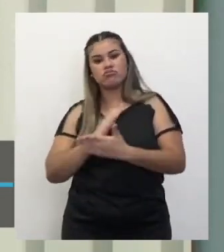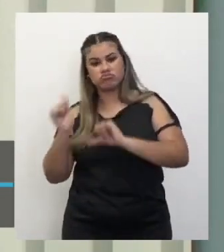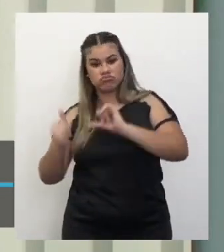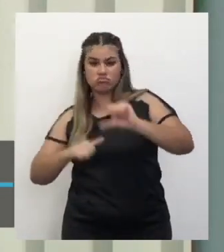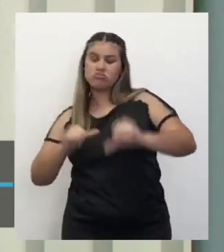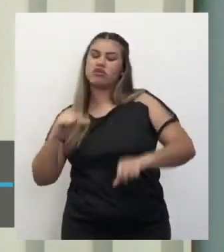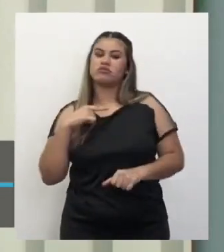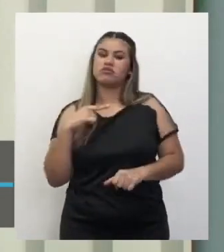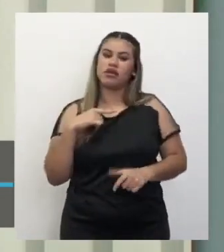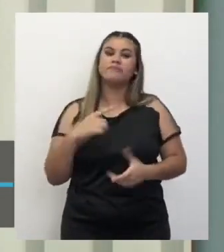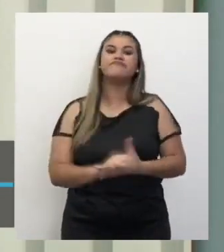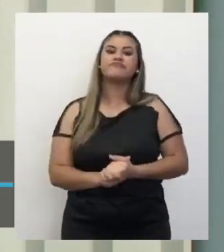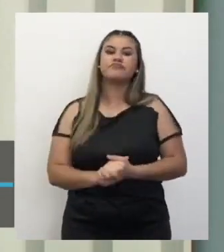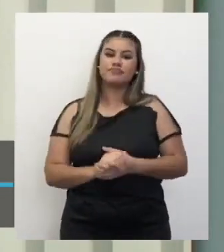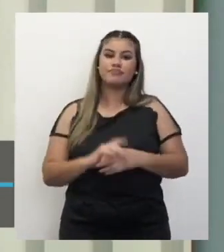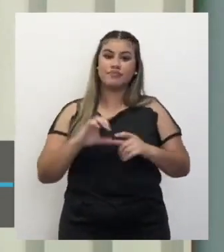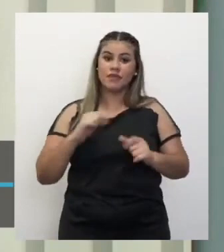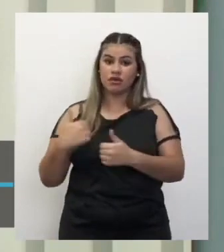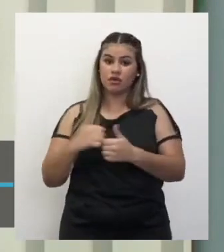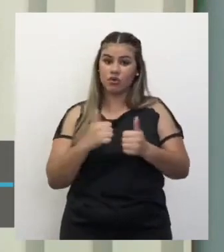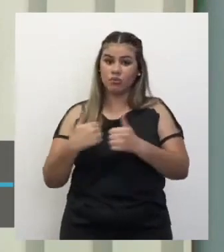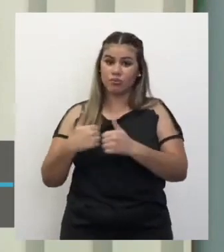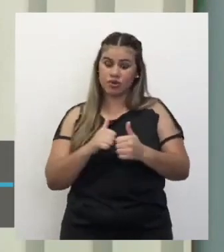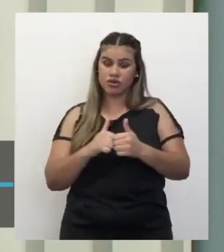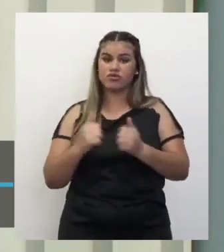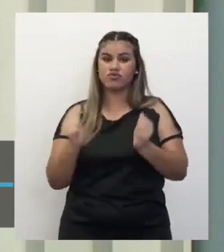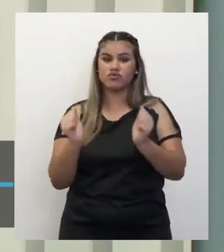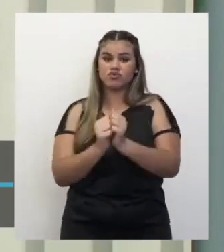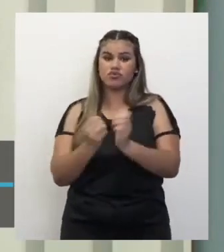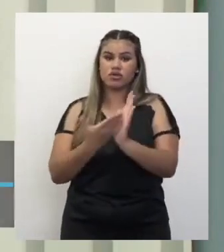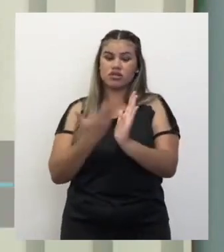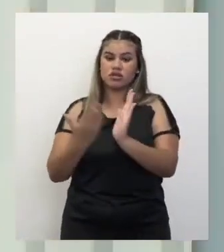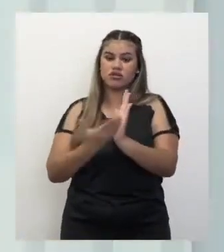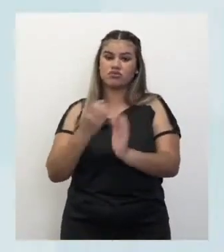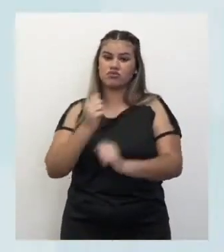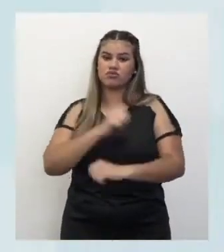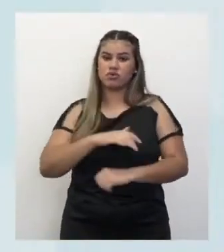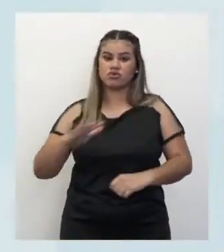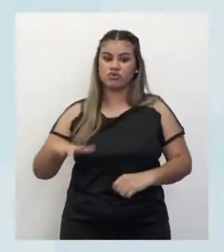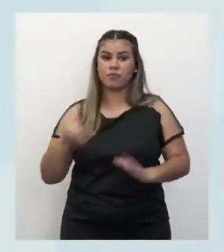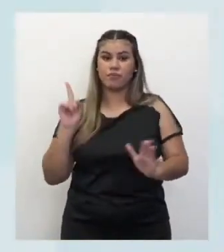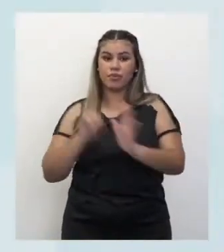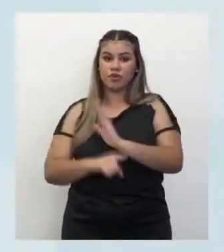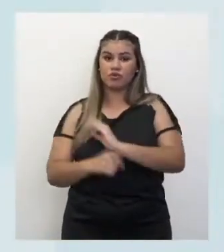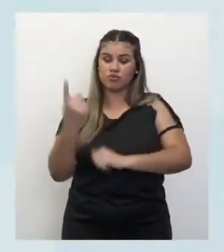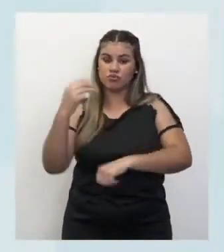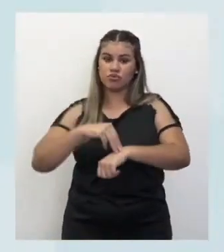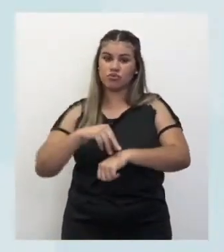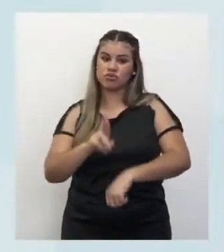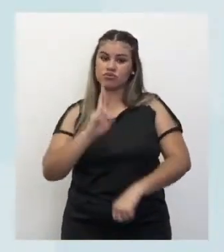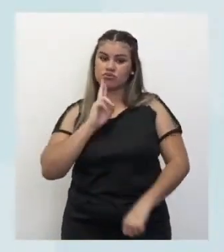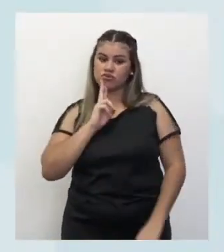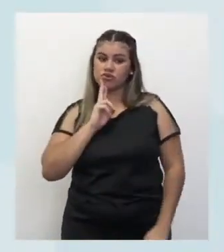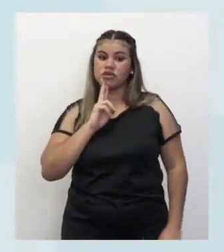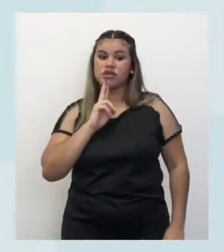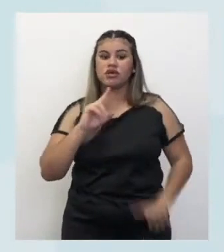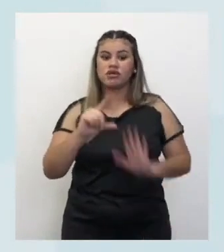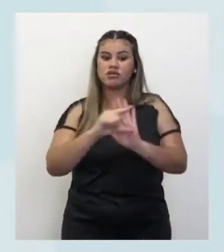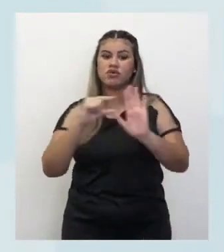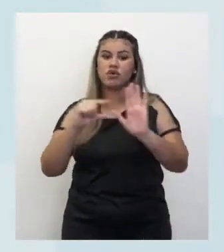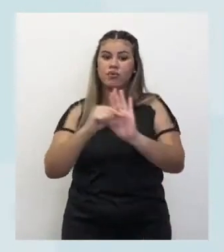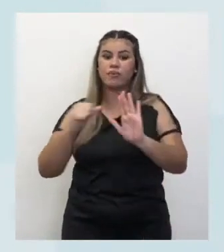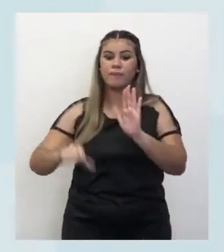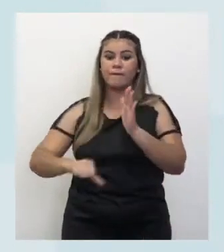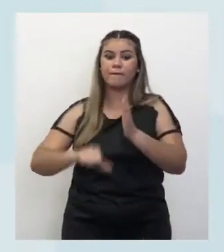a gente acompanha, é possível acompanhar com o caderno do aluno. Vamos lá, a primeira pergunta para vocês, um minutinho respondam. Nas primeiras estrofes do poema,